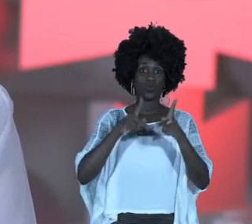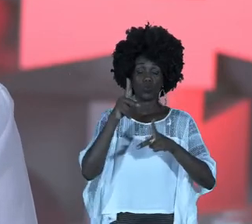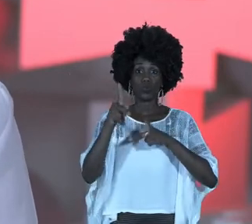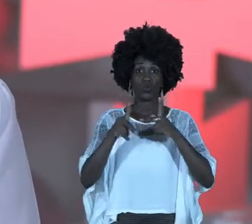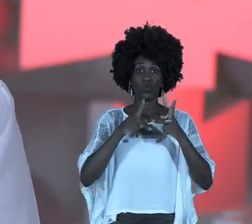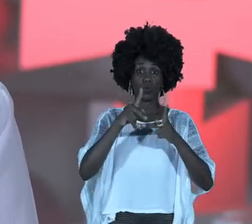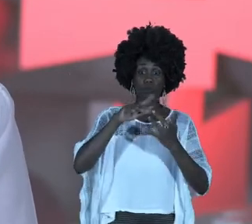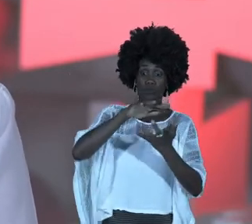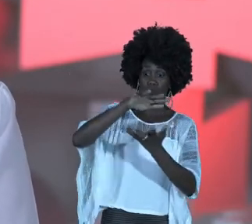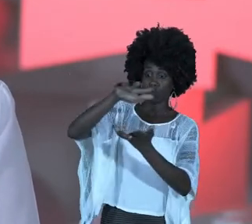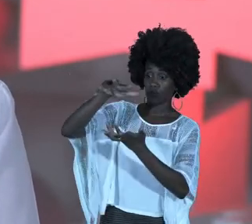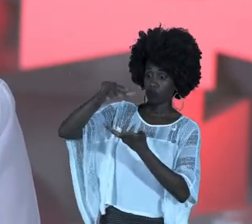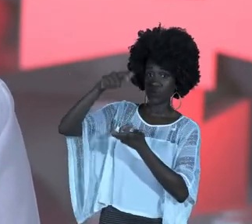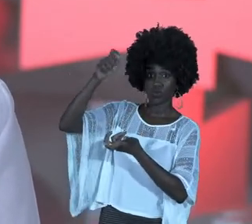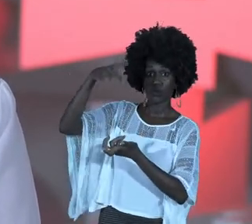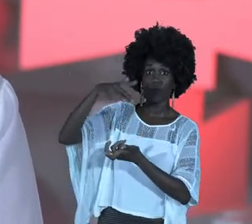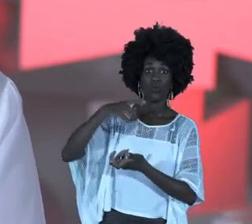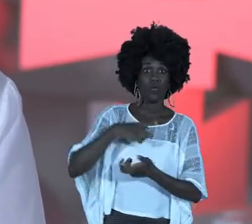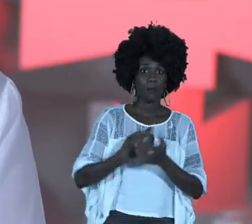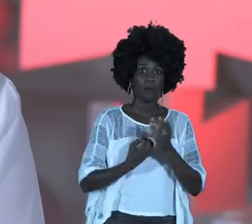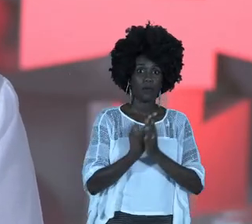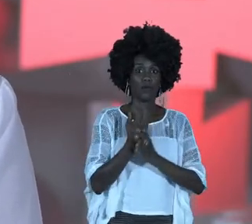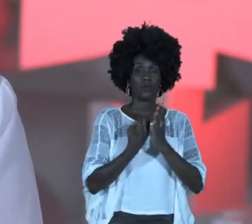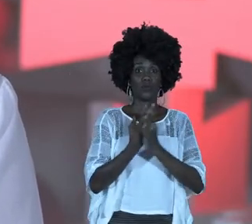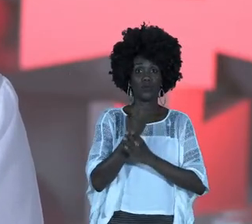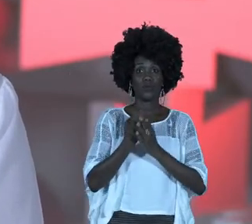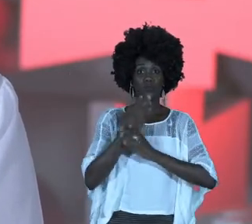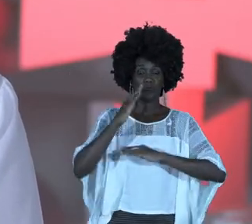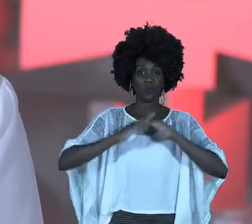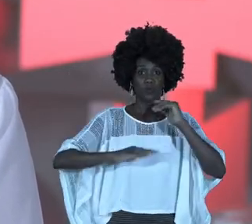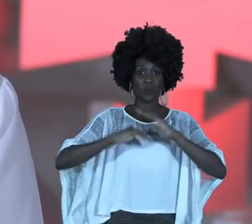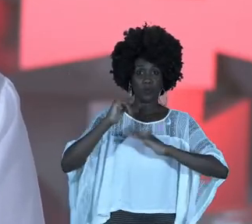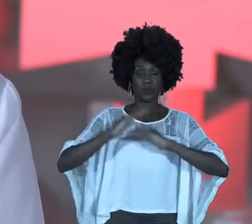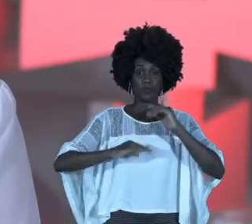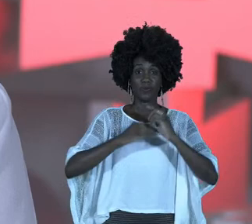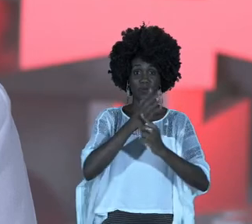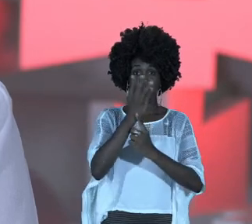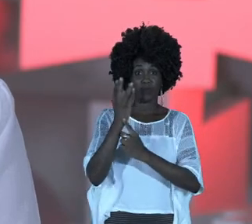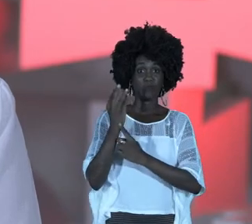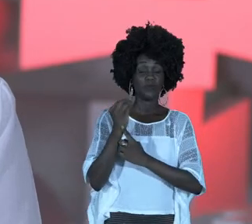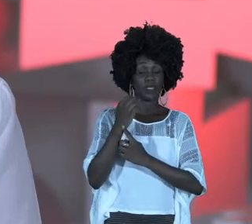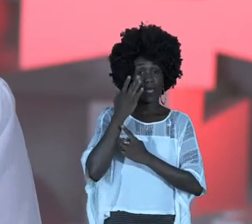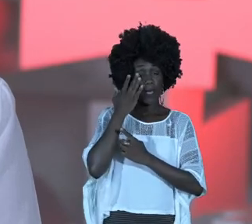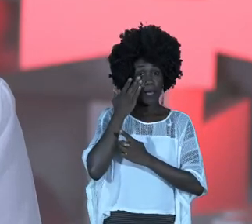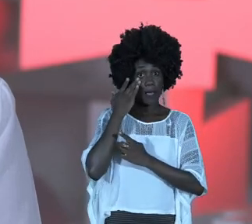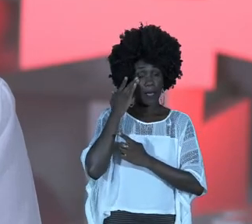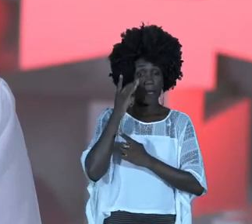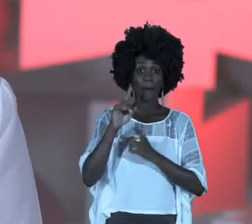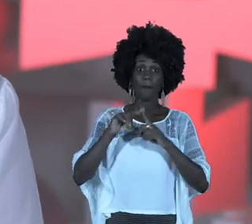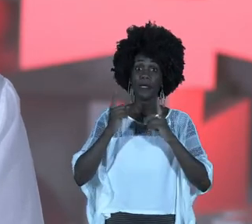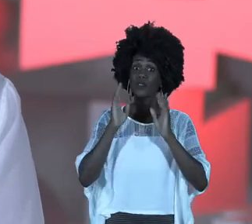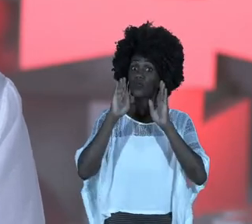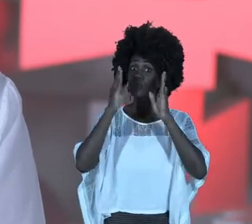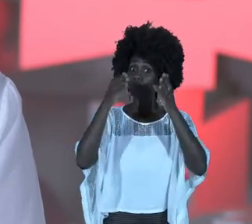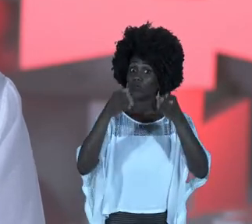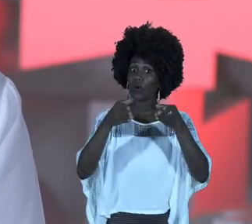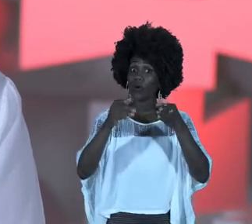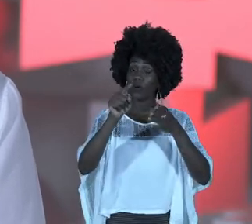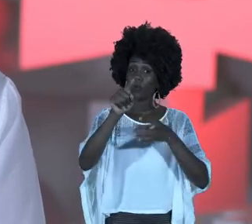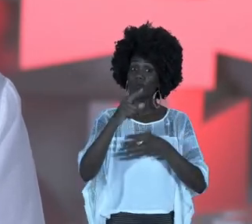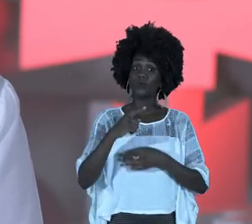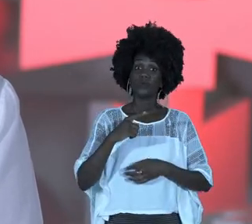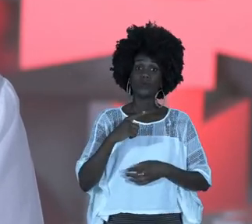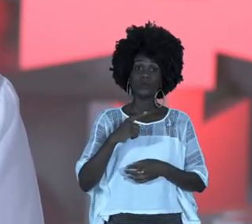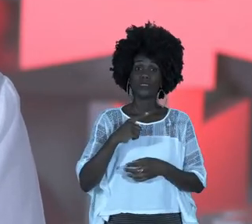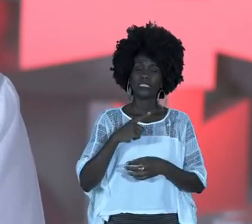produzem suas formas artísticas, né? Em várias épocas diferentes. Mas a gente vai centrar aqui uma linha